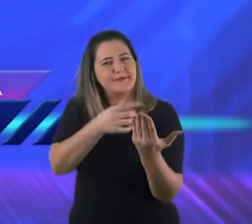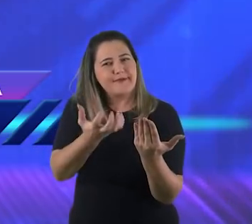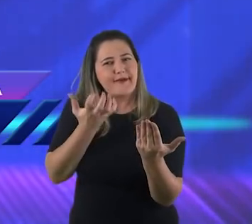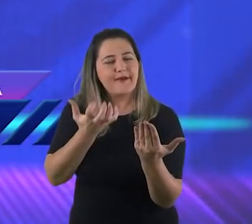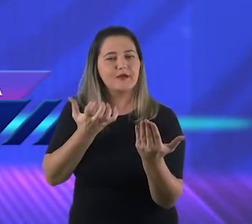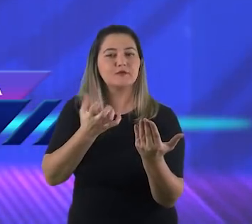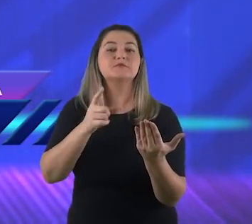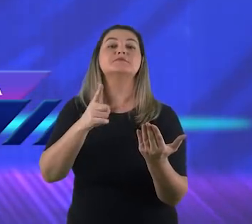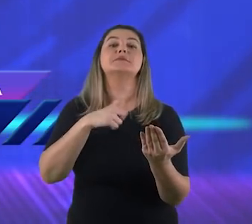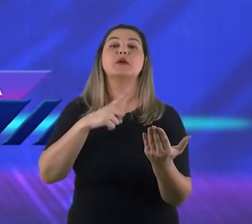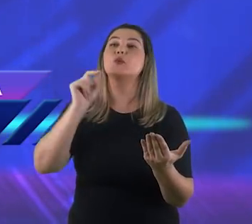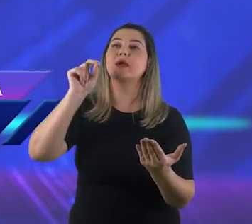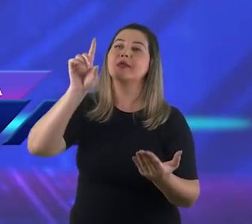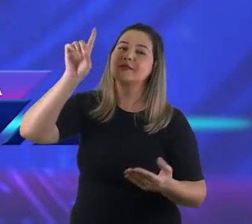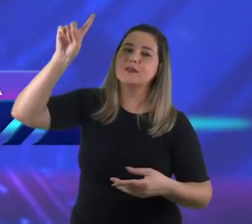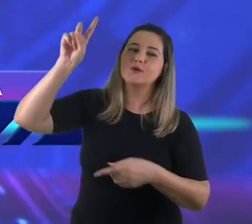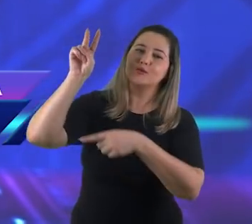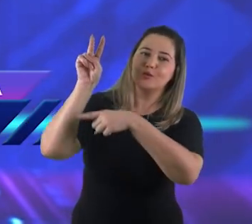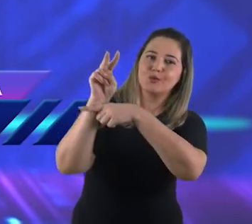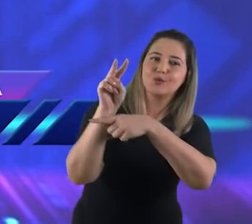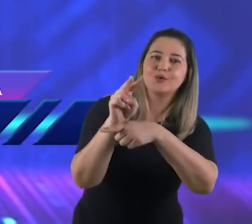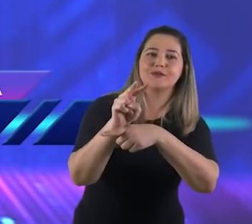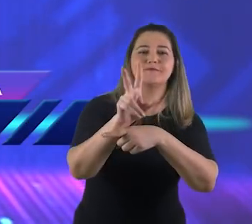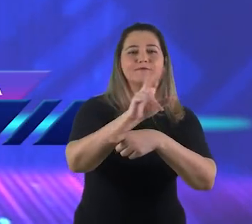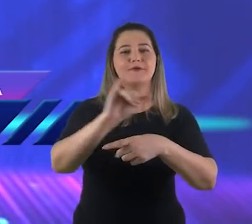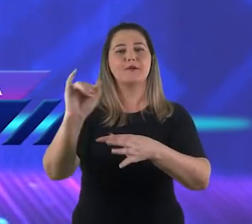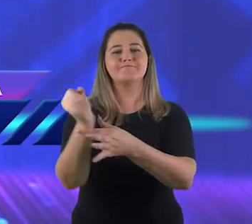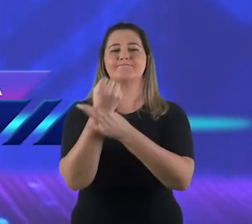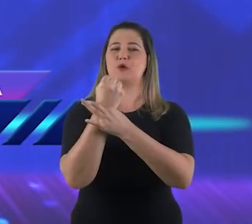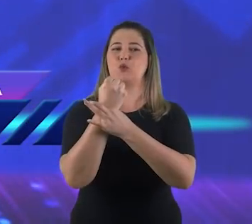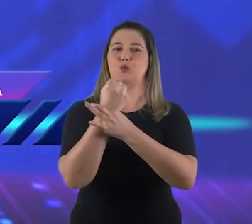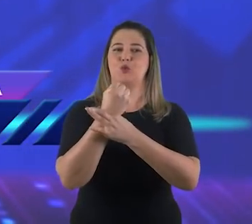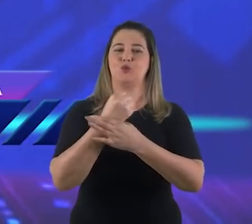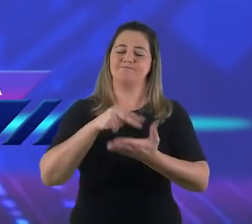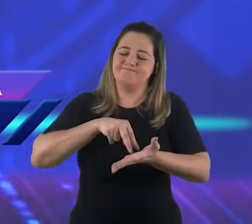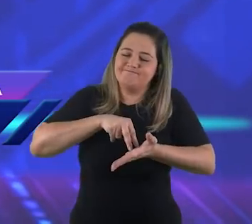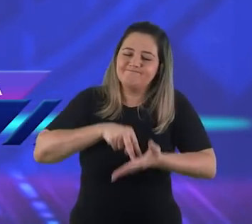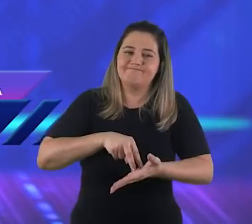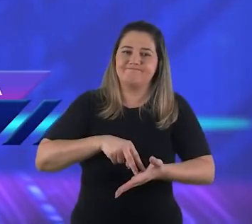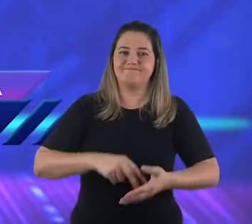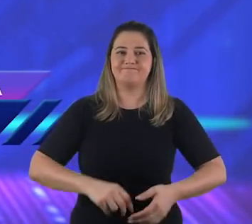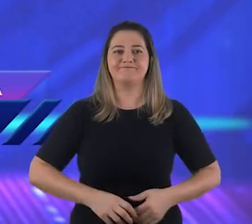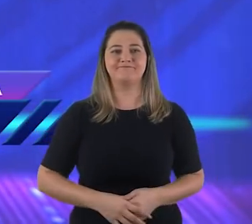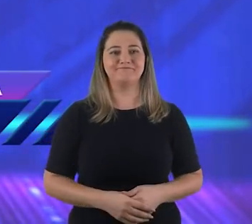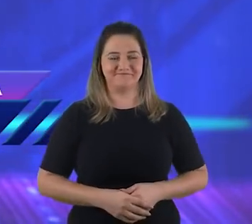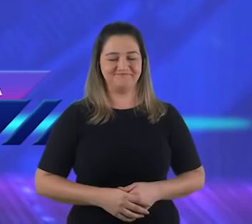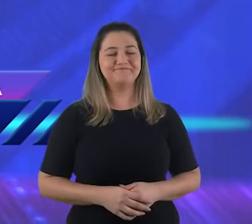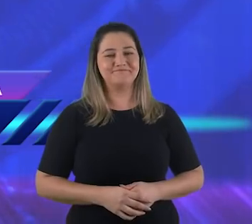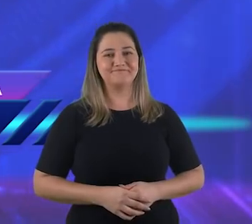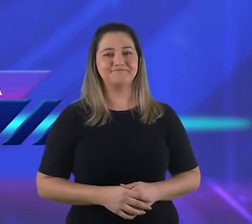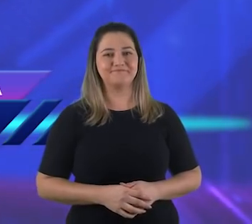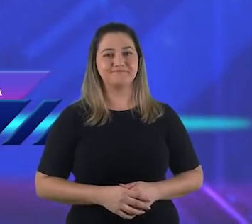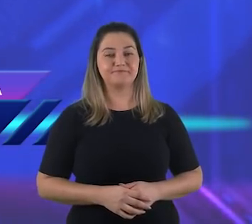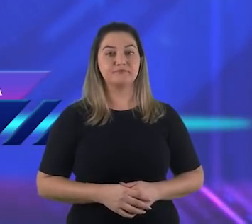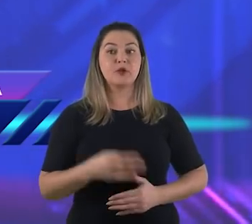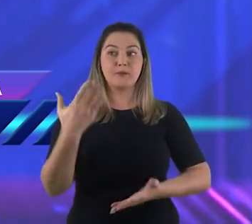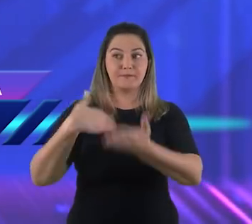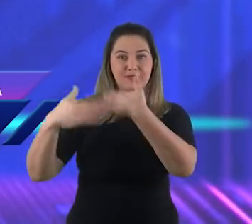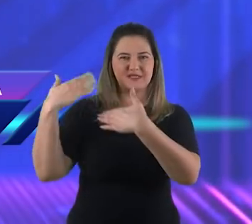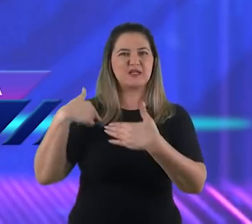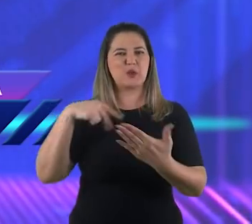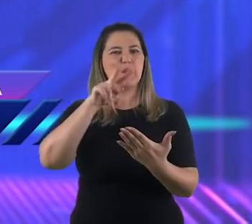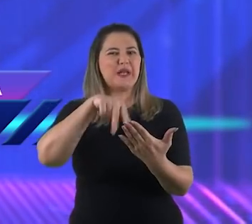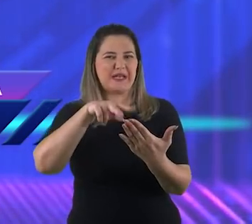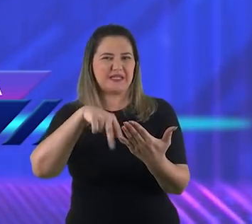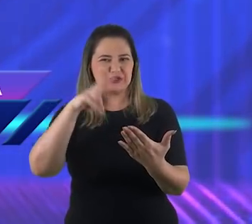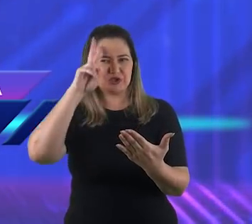segurança que a boa mão do Senhor, ela vai te conduzir. Há um tempo atrás eu li uma história de uma senhora